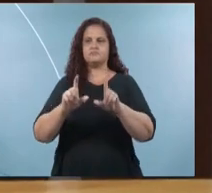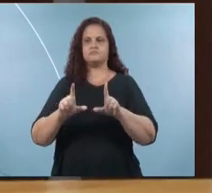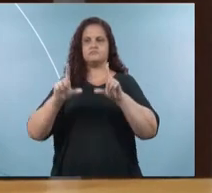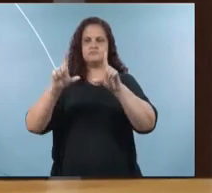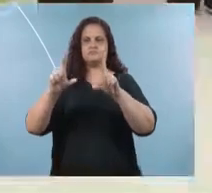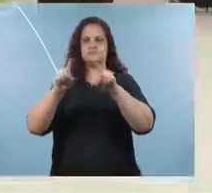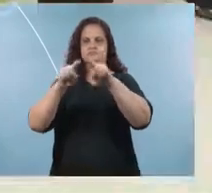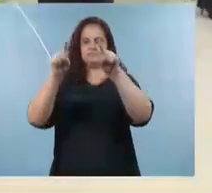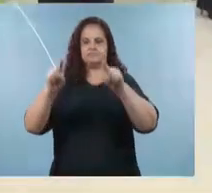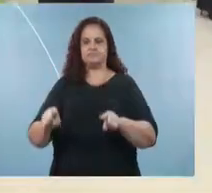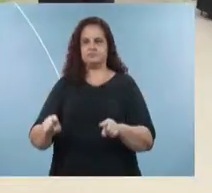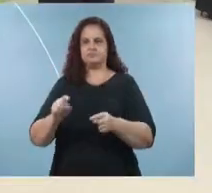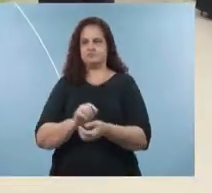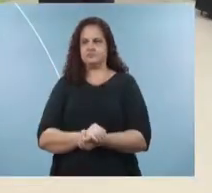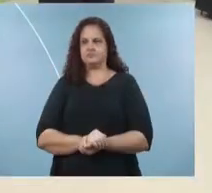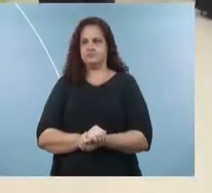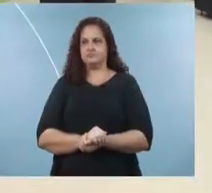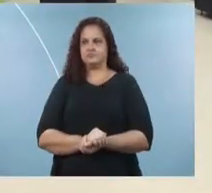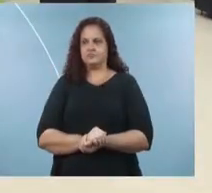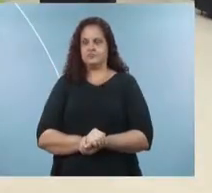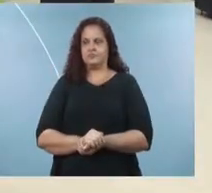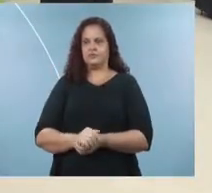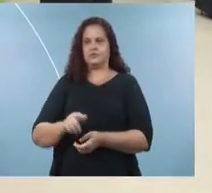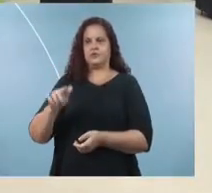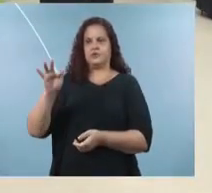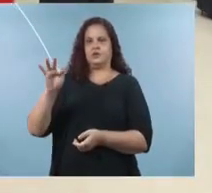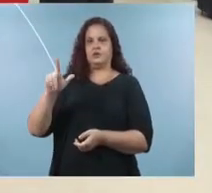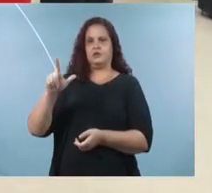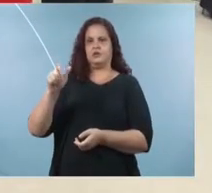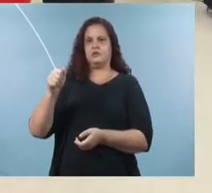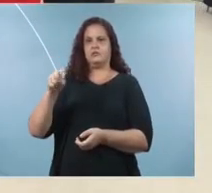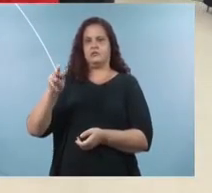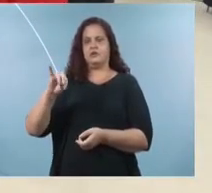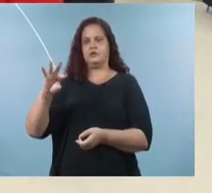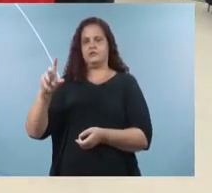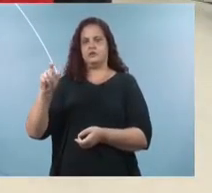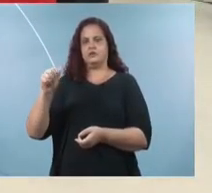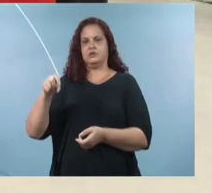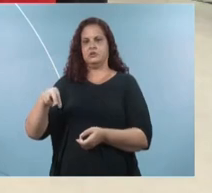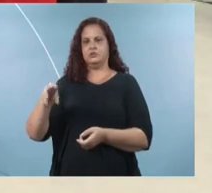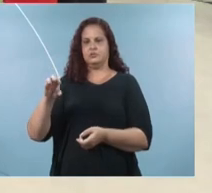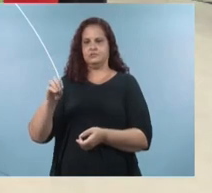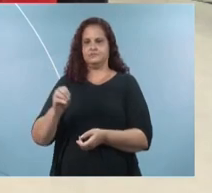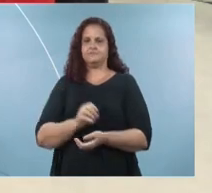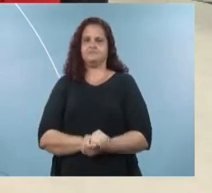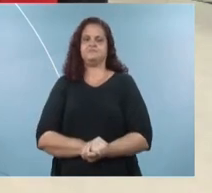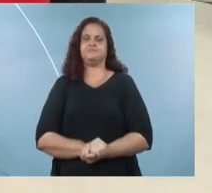placa ao senhor Flaviano Pereira da Silva Rocha.